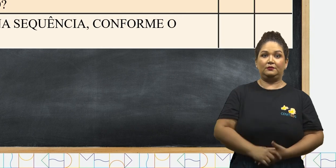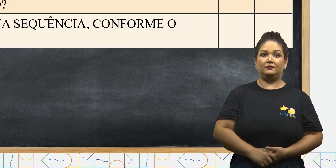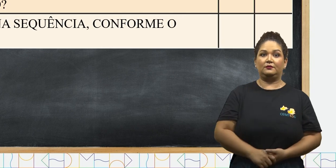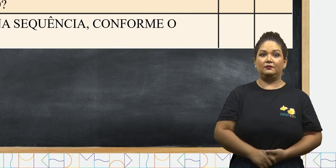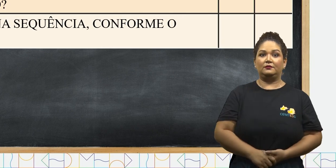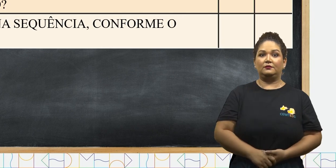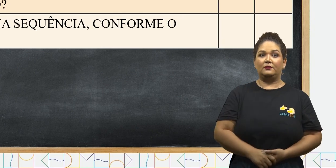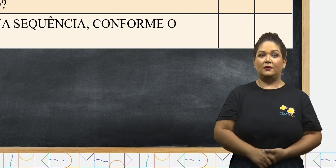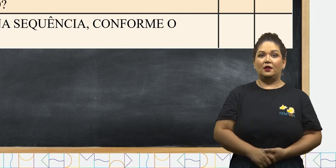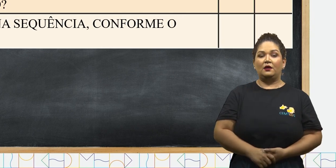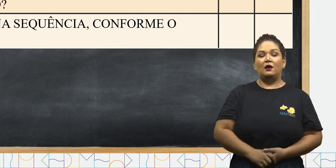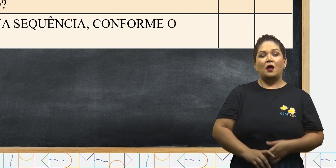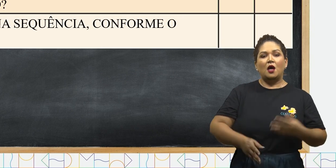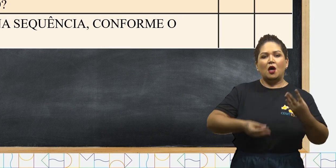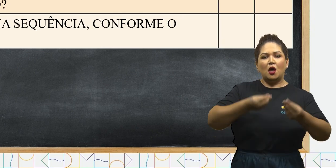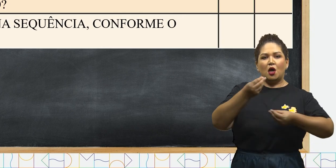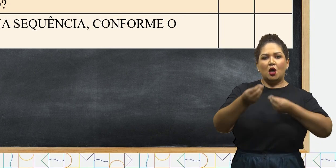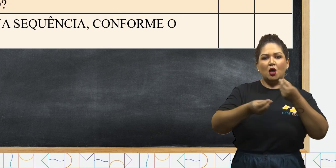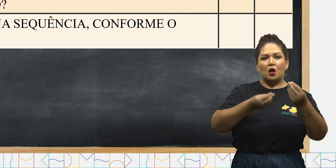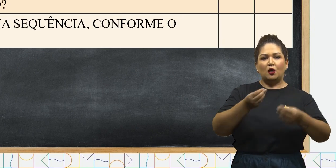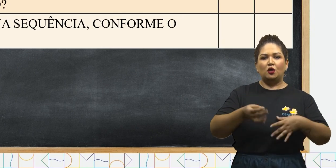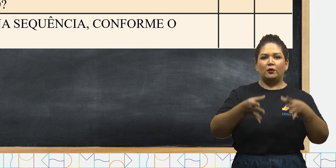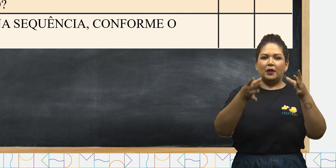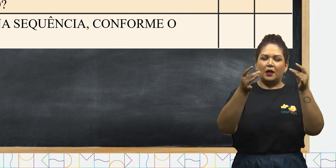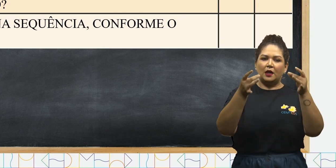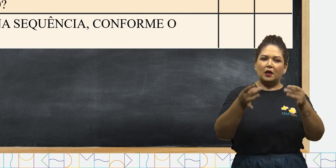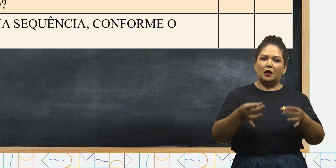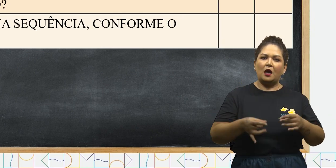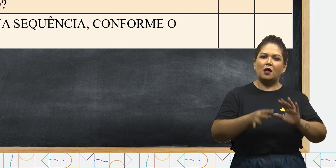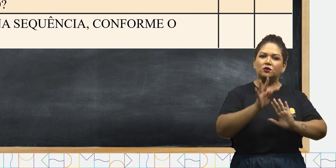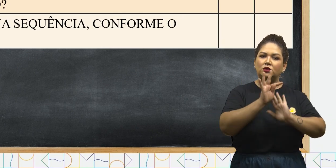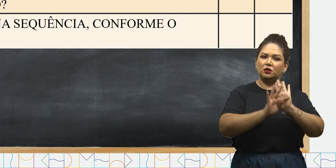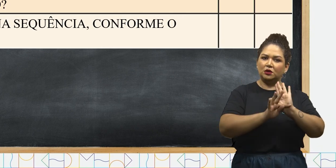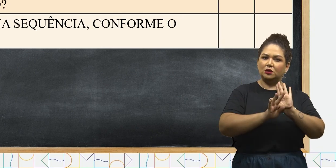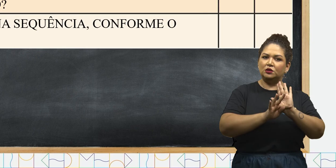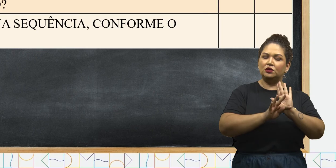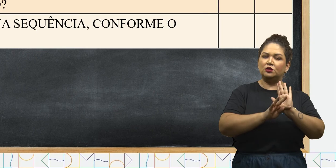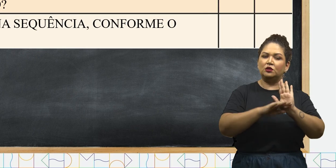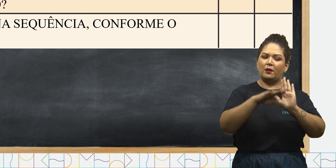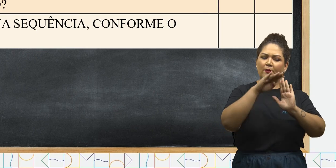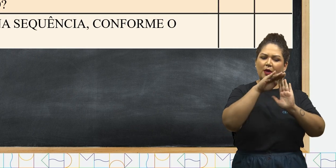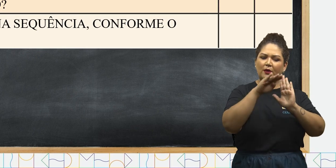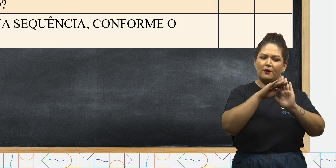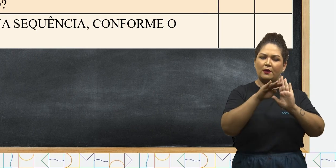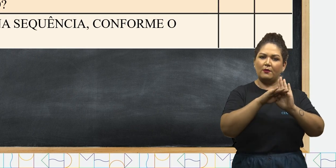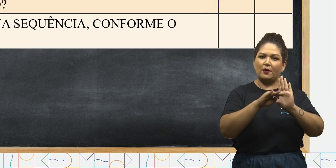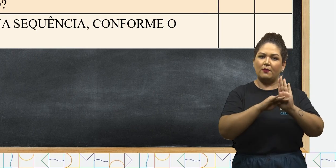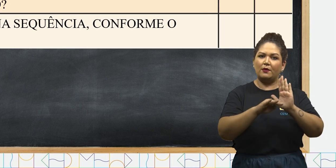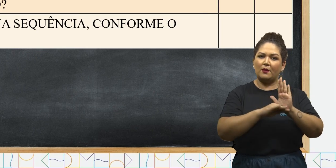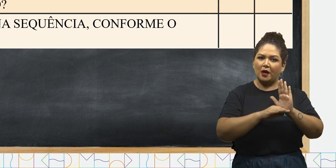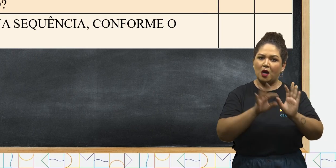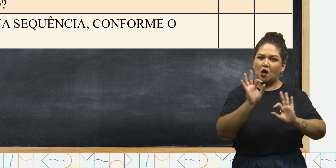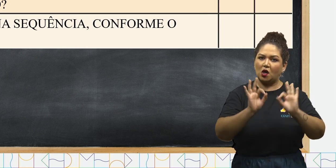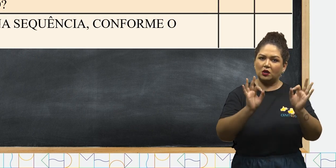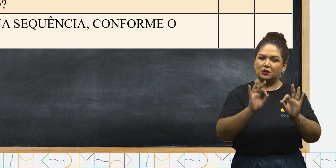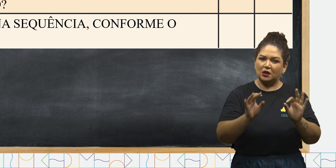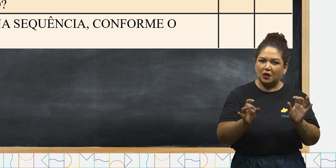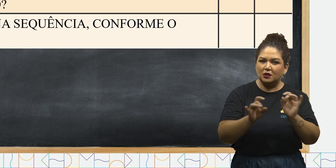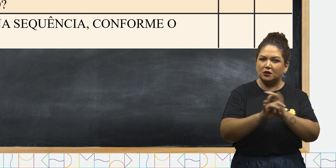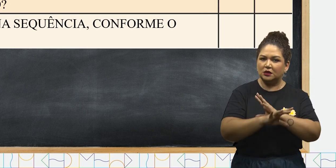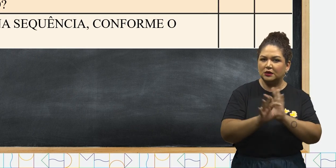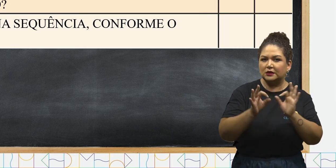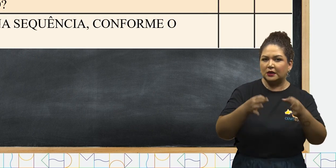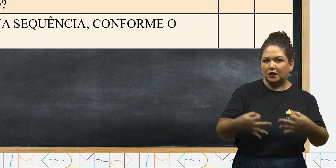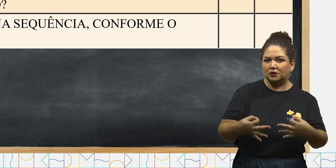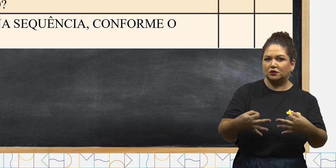A descrição do passo a passo está na ordem e que deve ser feito? A cada momento